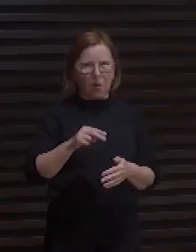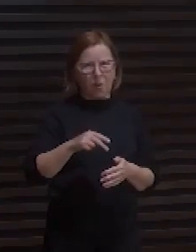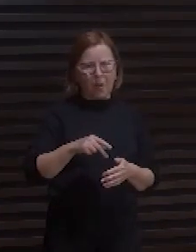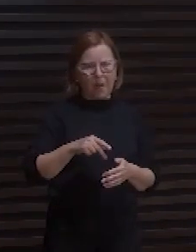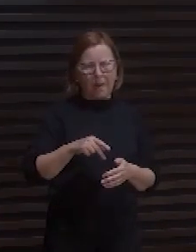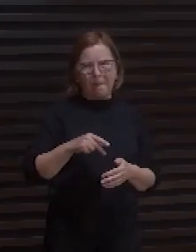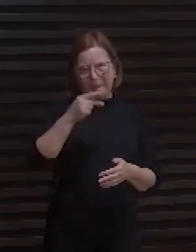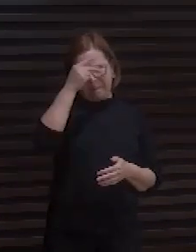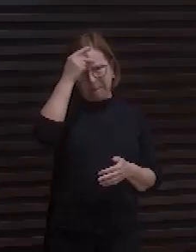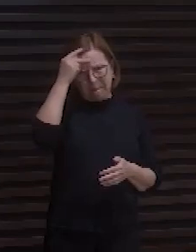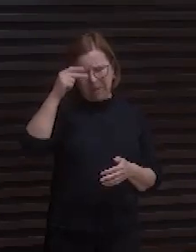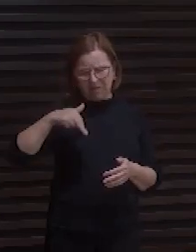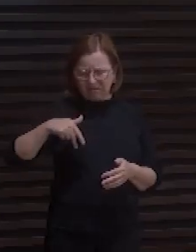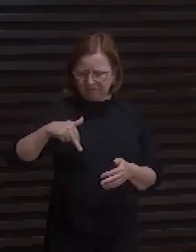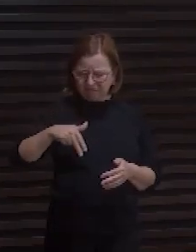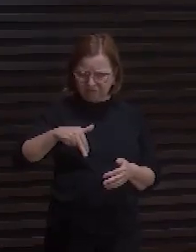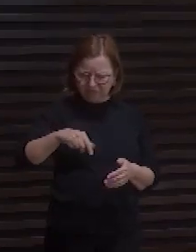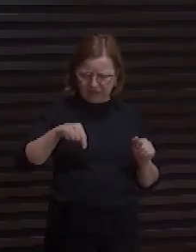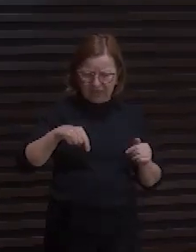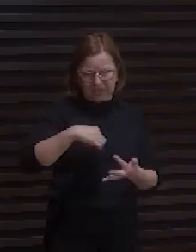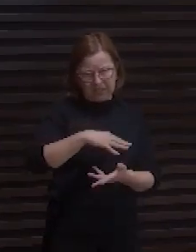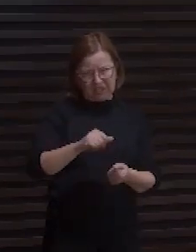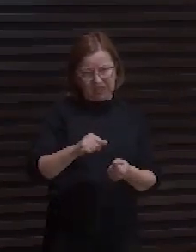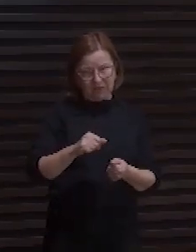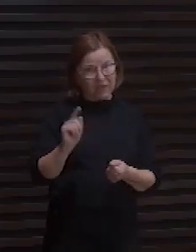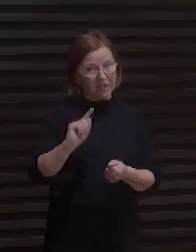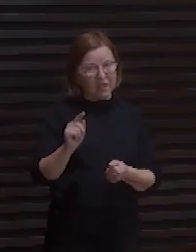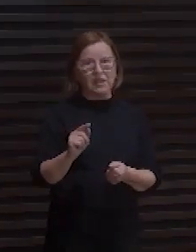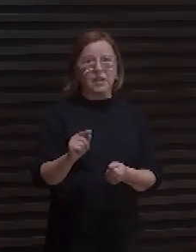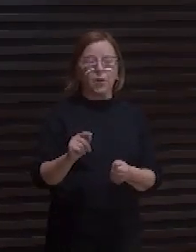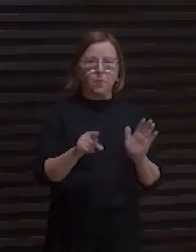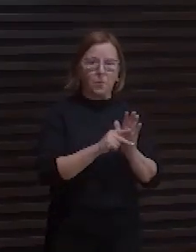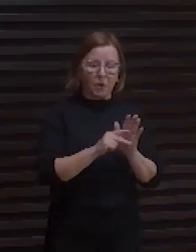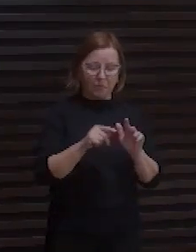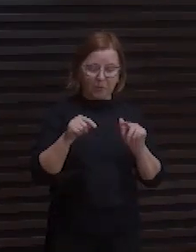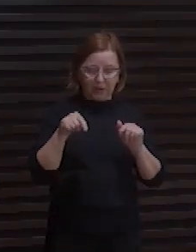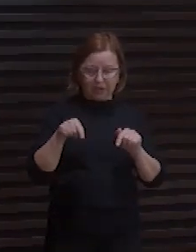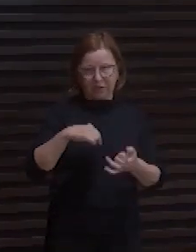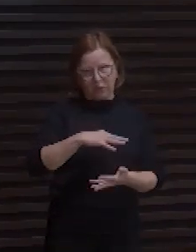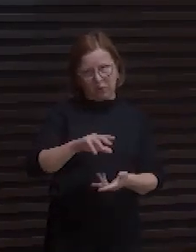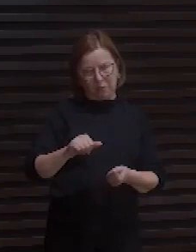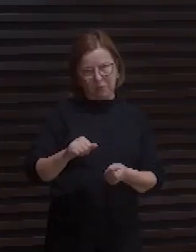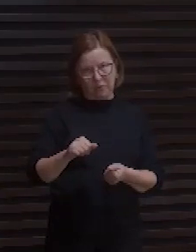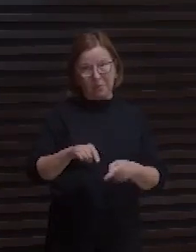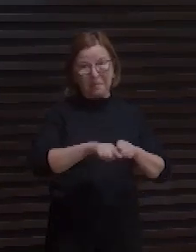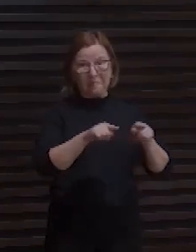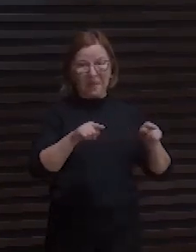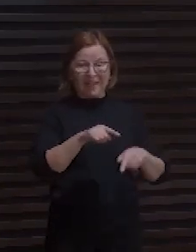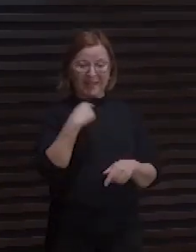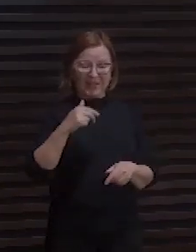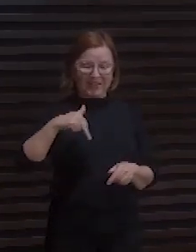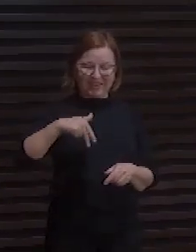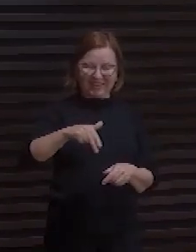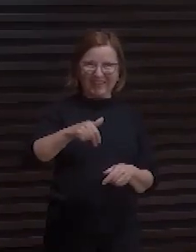Numa clara indicação de que não pertencemos a este mundo caído, mas que estamos em direção à cidade celestial,